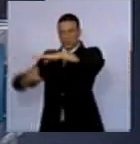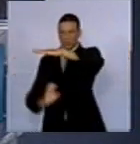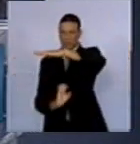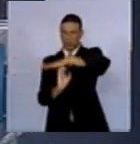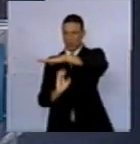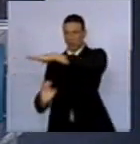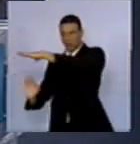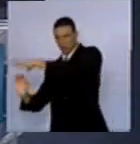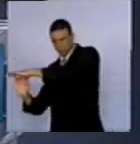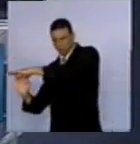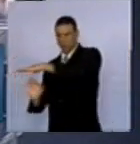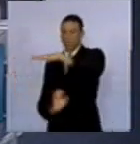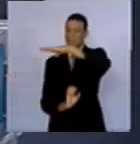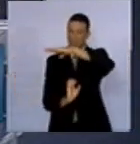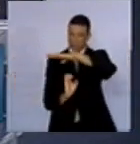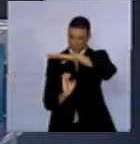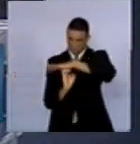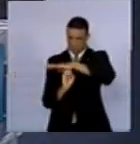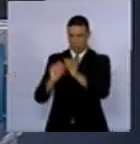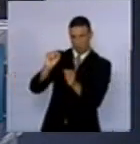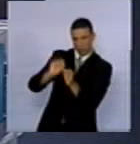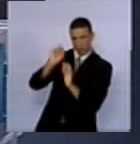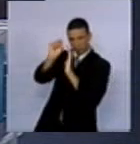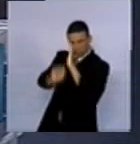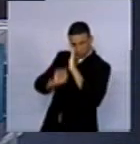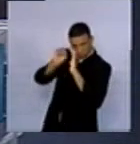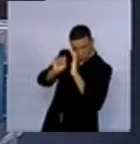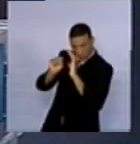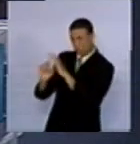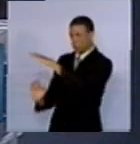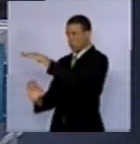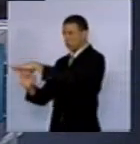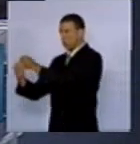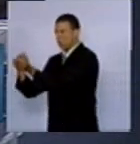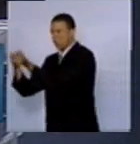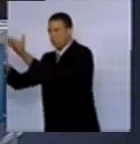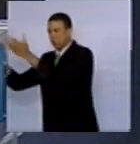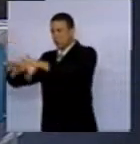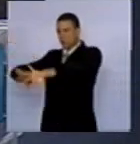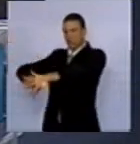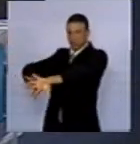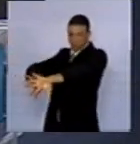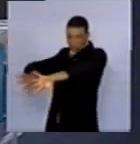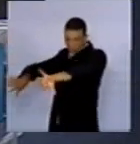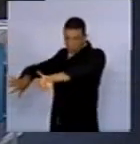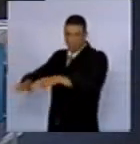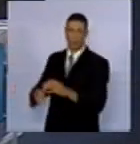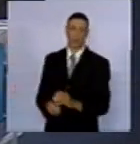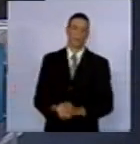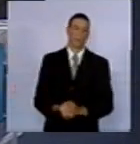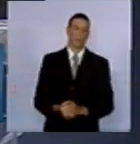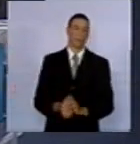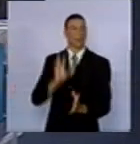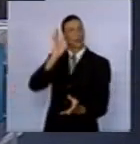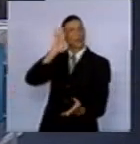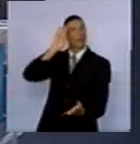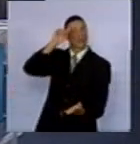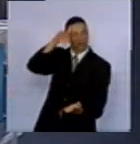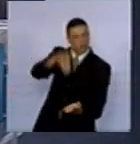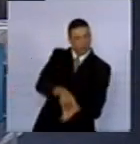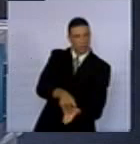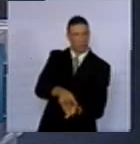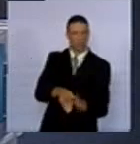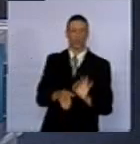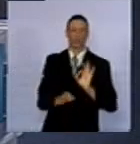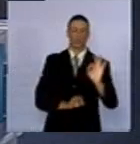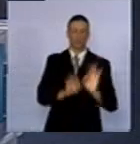processo de Distribuição e daquele que cuida da parte de conteúdo e finalmente voltando aqui os